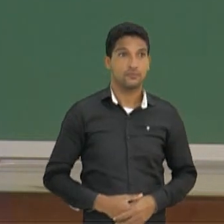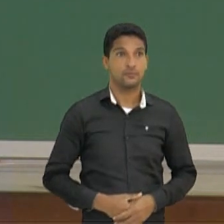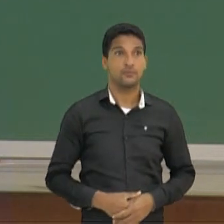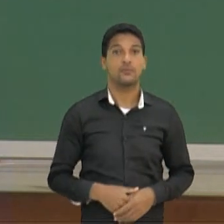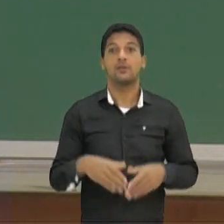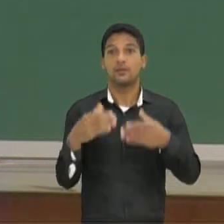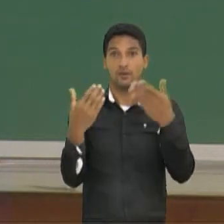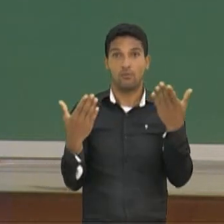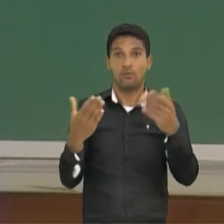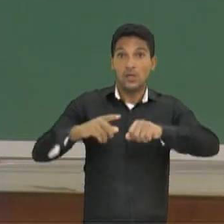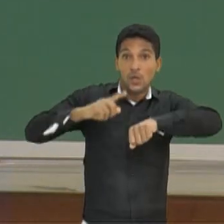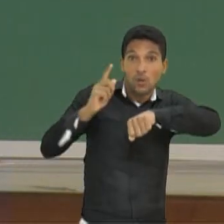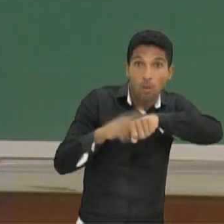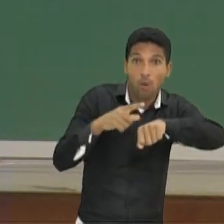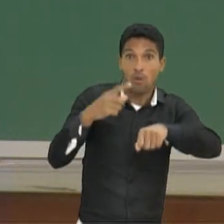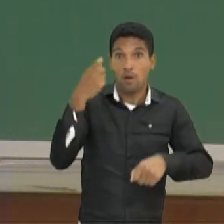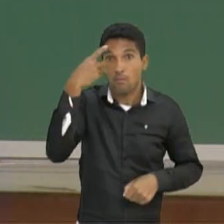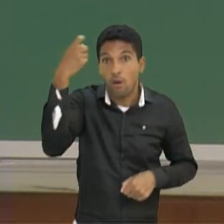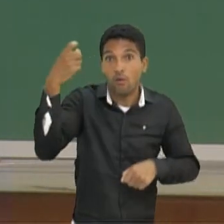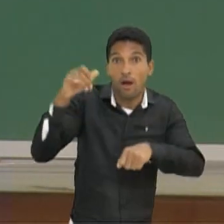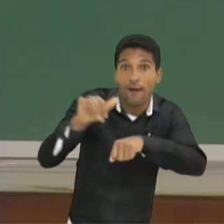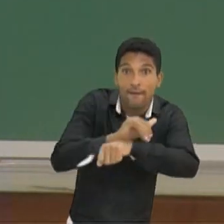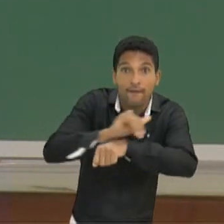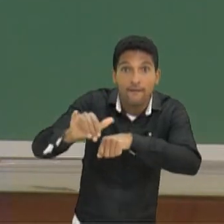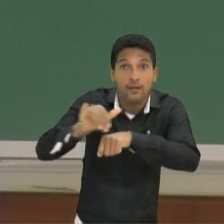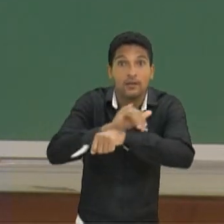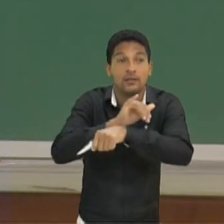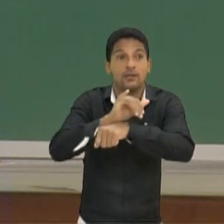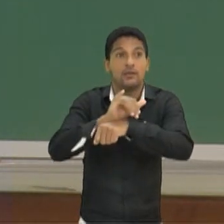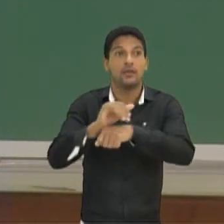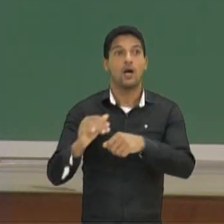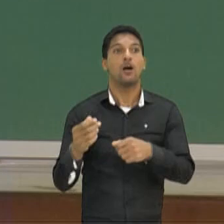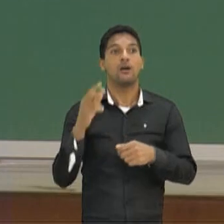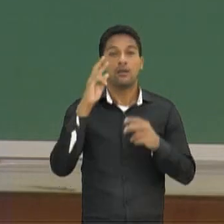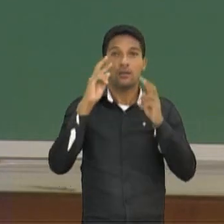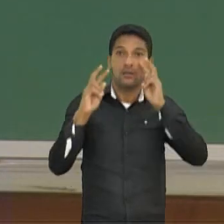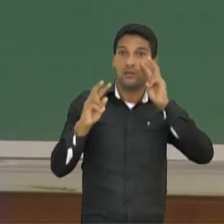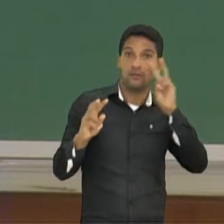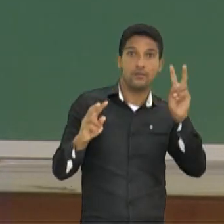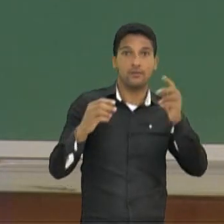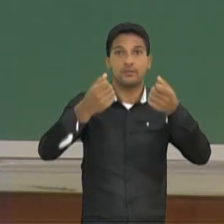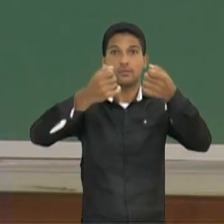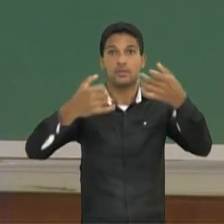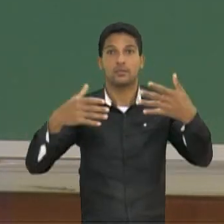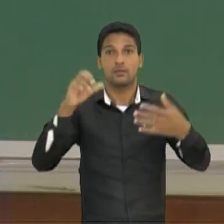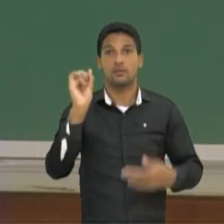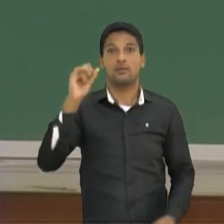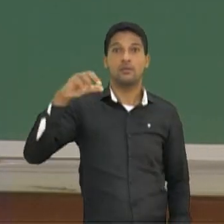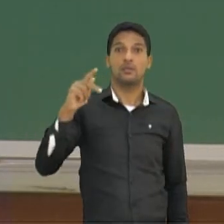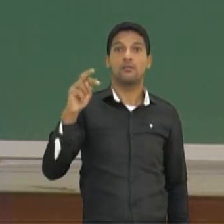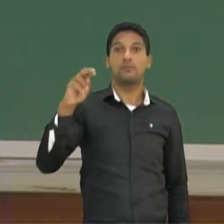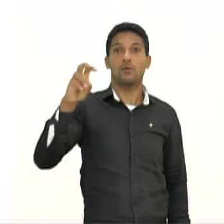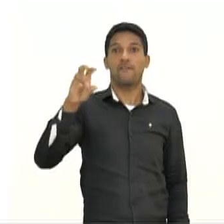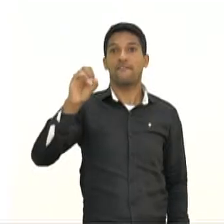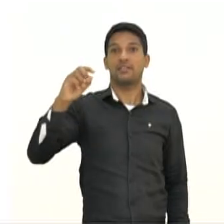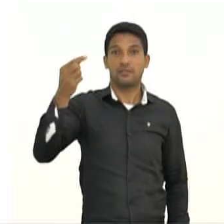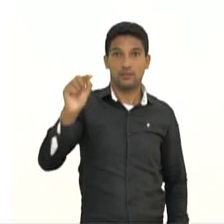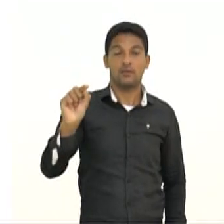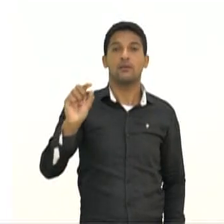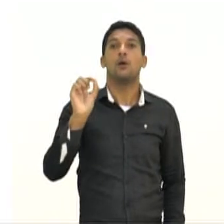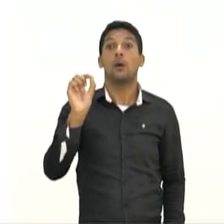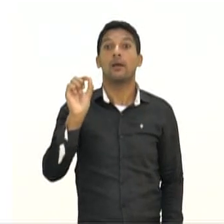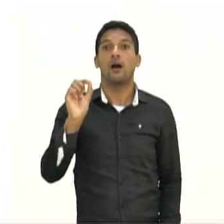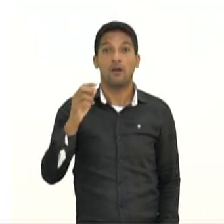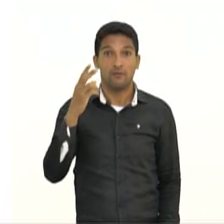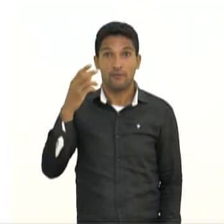a improvisação, aqui temos uma colocação do Tiago Aquino que fala sobre a improvisação, né? O medo à